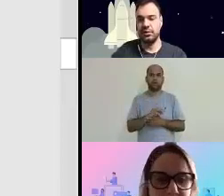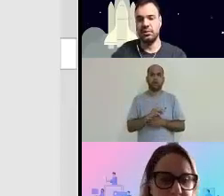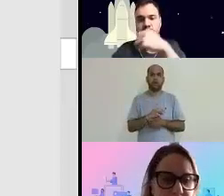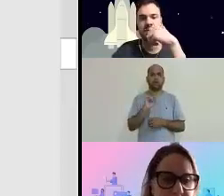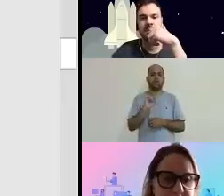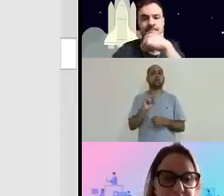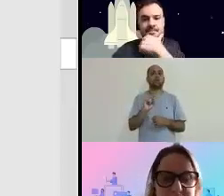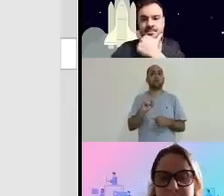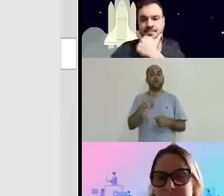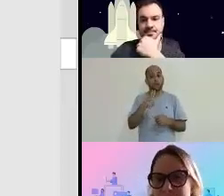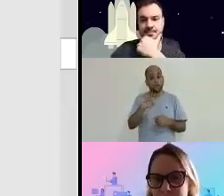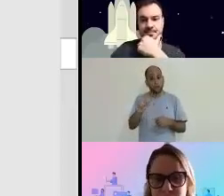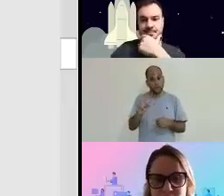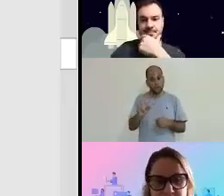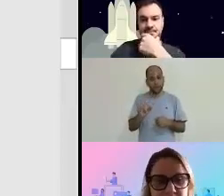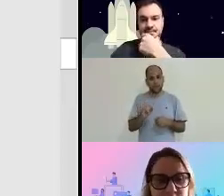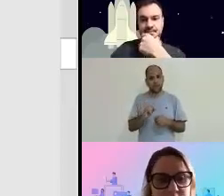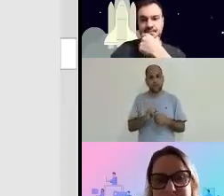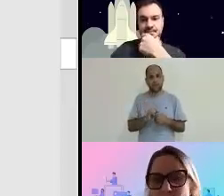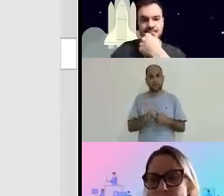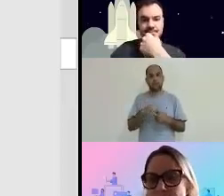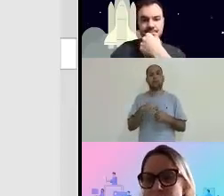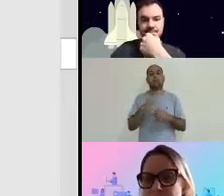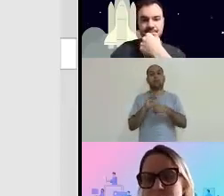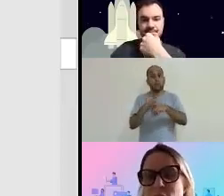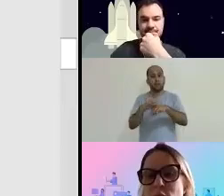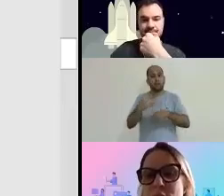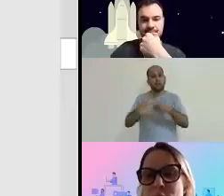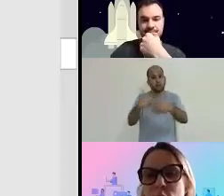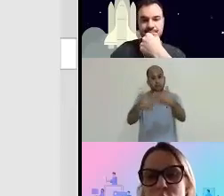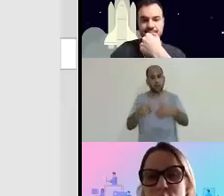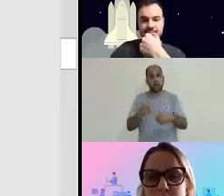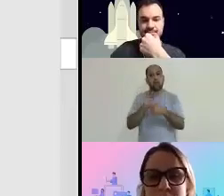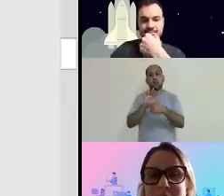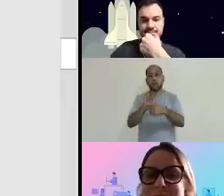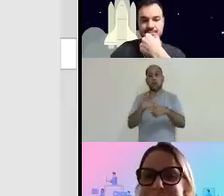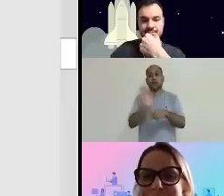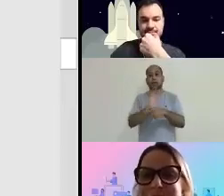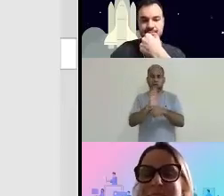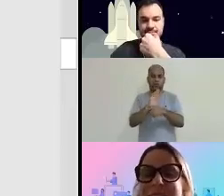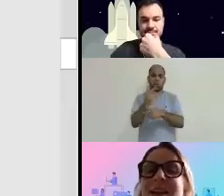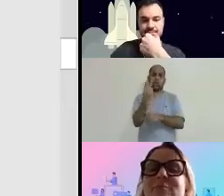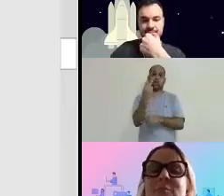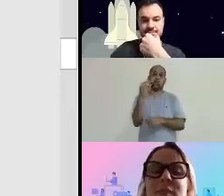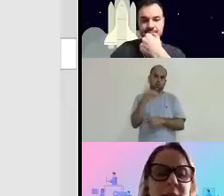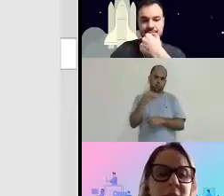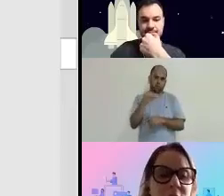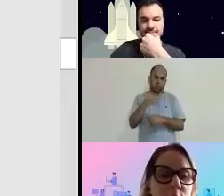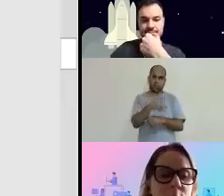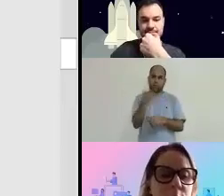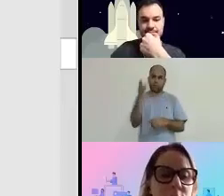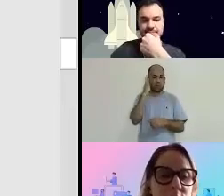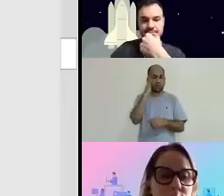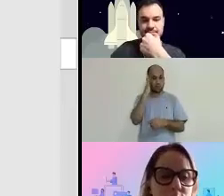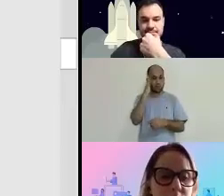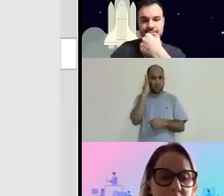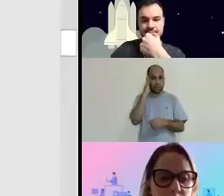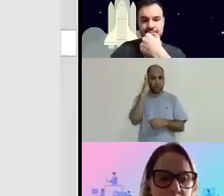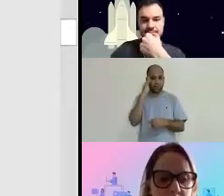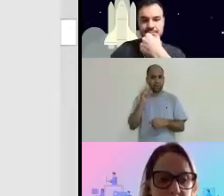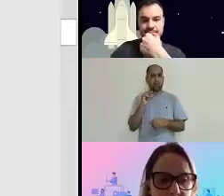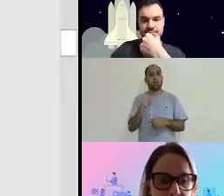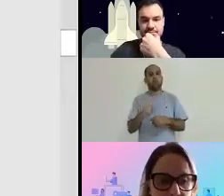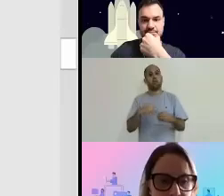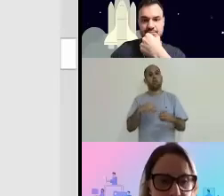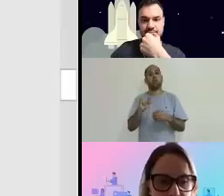sim ajudar vocês a irem além. Eu vou passar um videozinho de 2 minutos só para vocês entenderem, né, um pouquinho o que